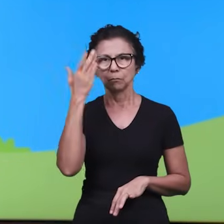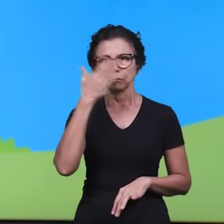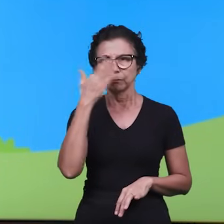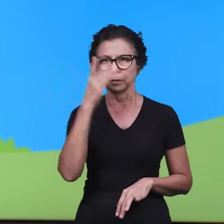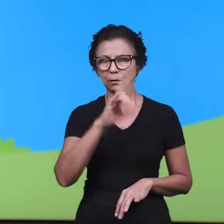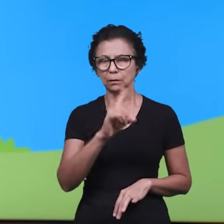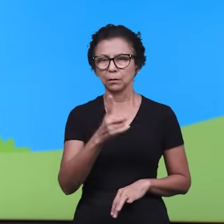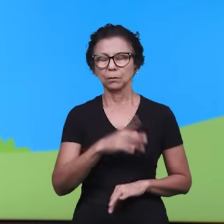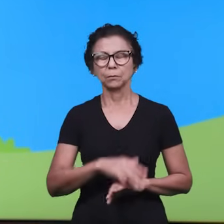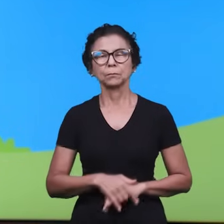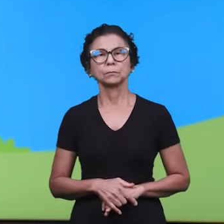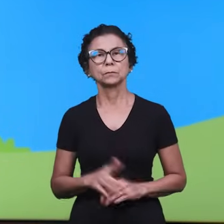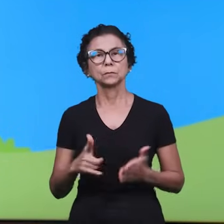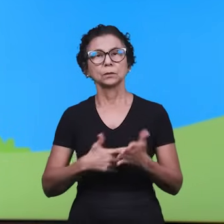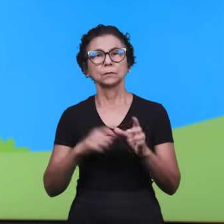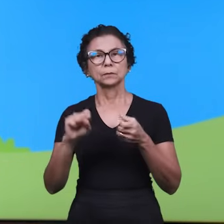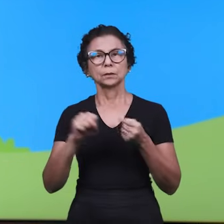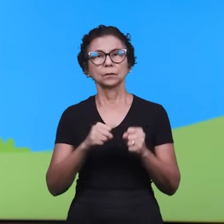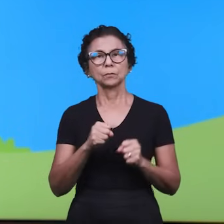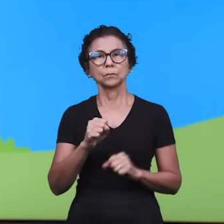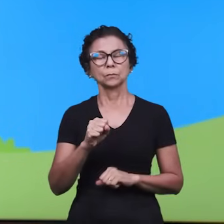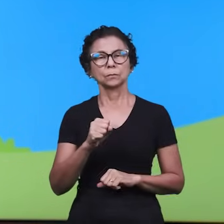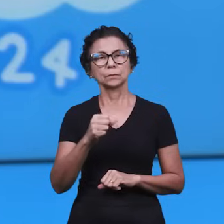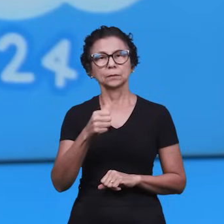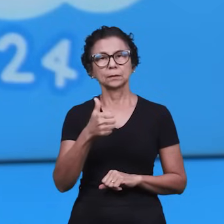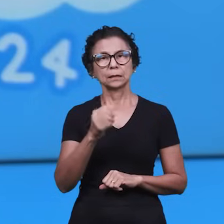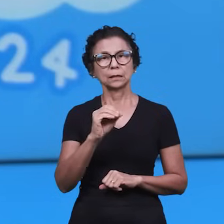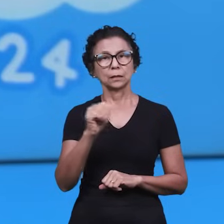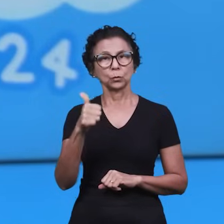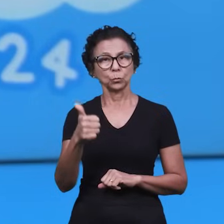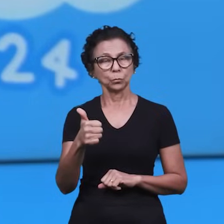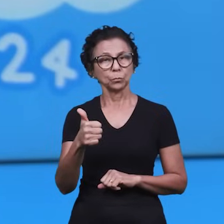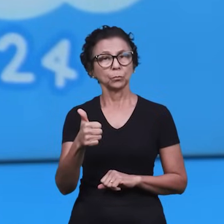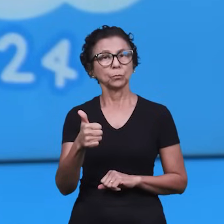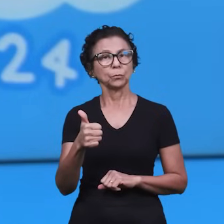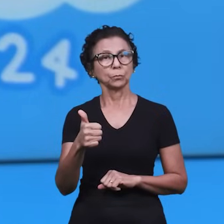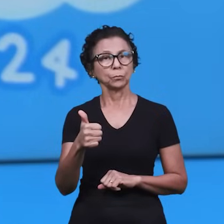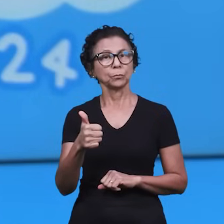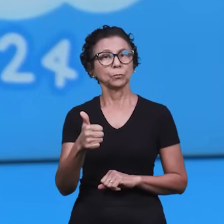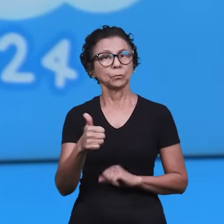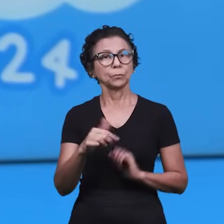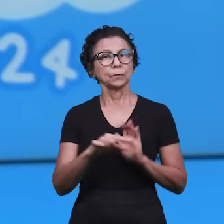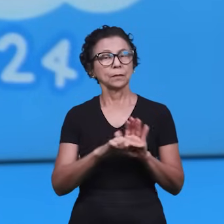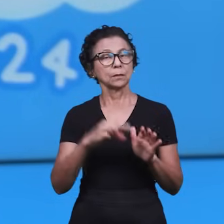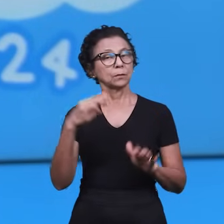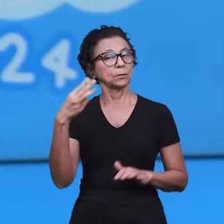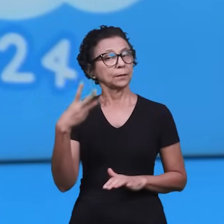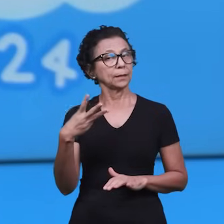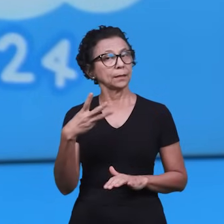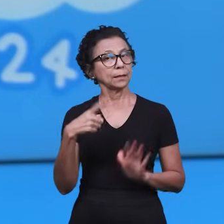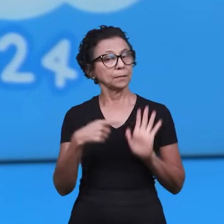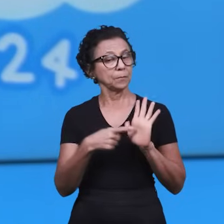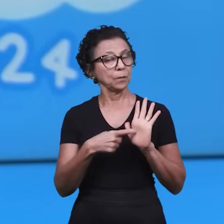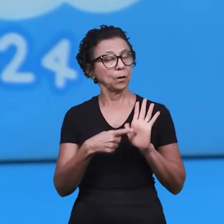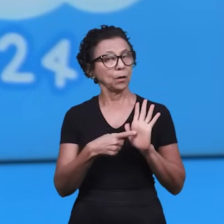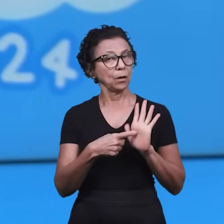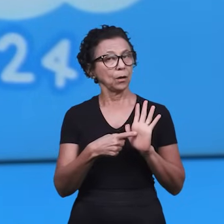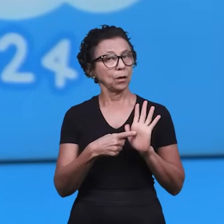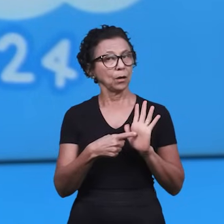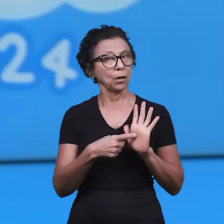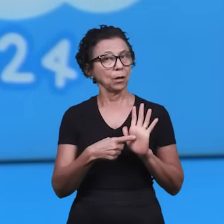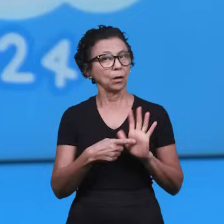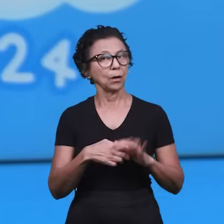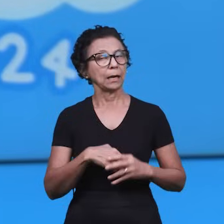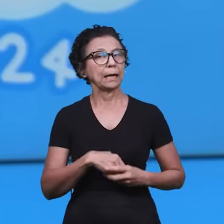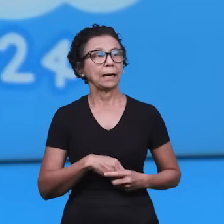Salmos 101:3. Então, mesmo que aquilo pareça agradável, do jeito que